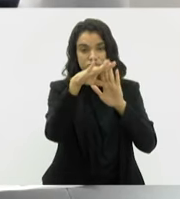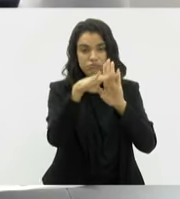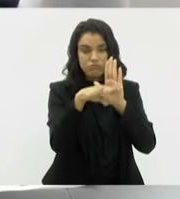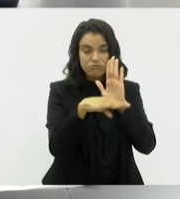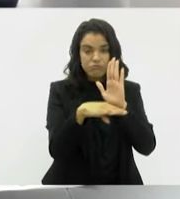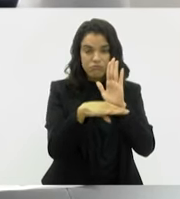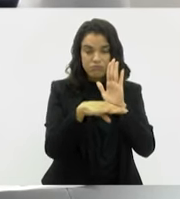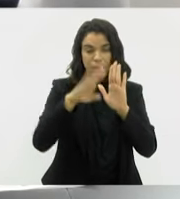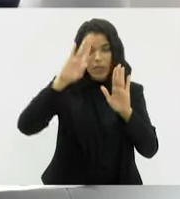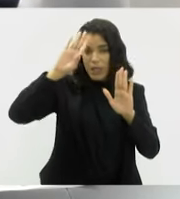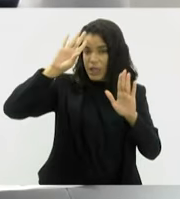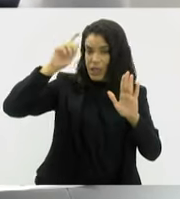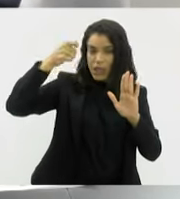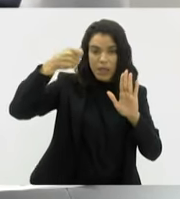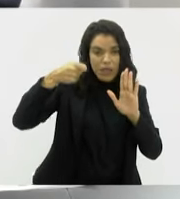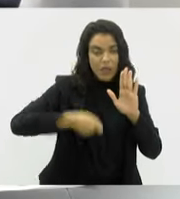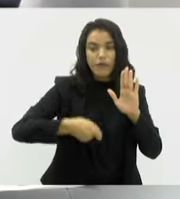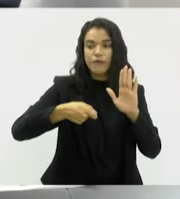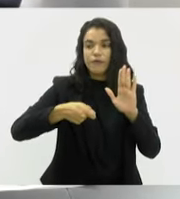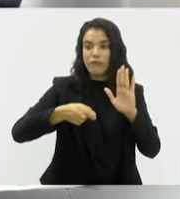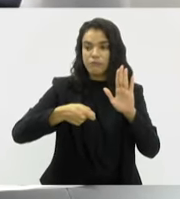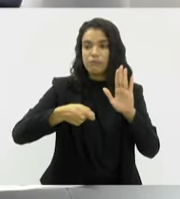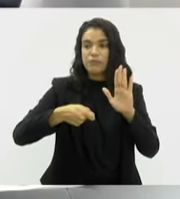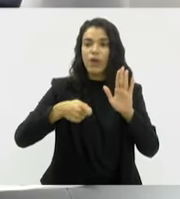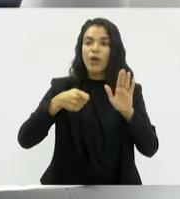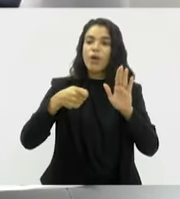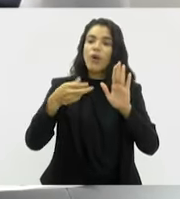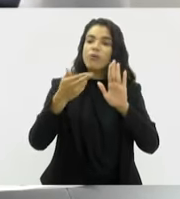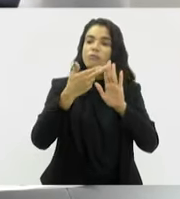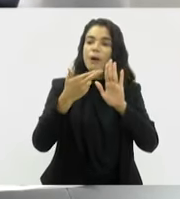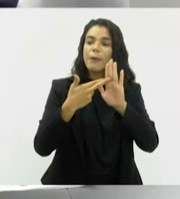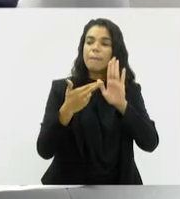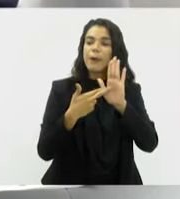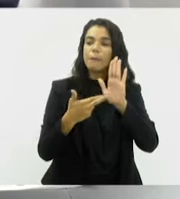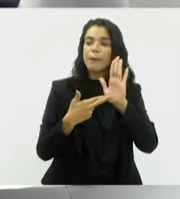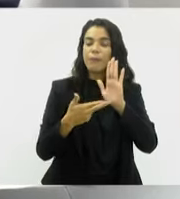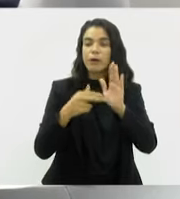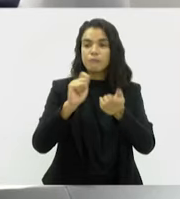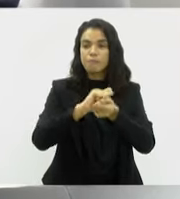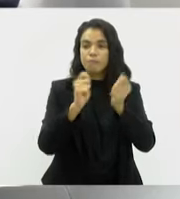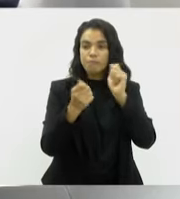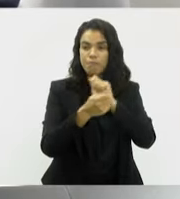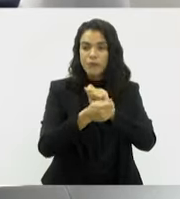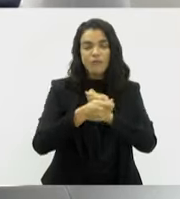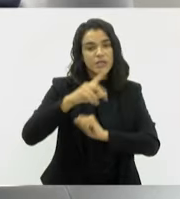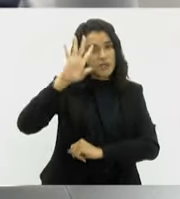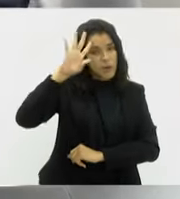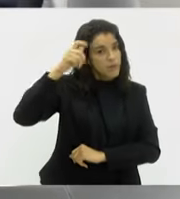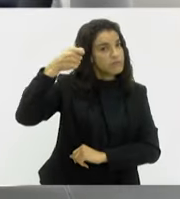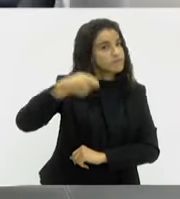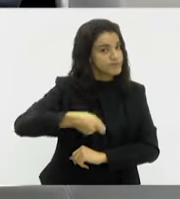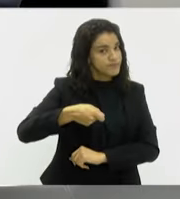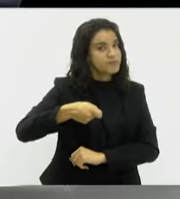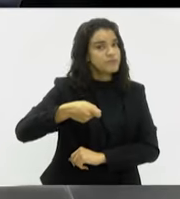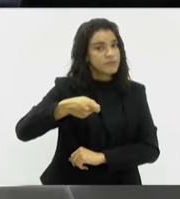gente definir de uma vez por todas que critérios a gente vai adotar, porque vai ser uma medida drástica, vai ser uma